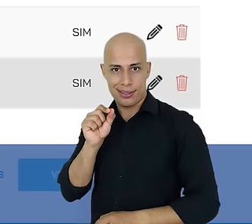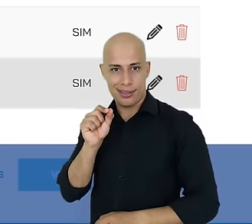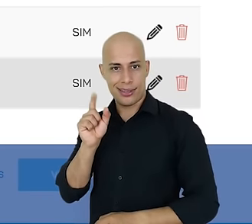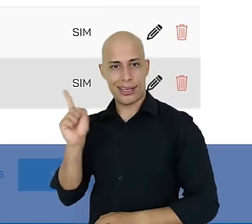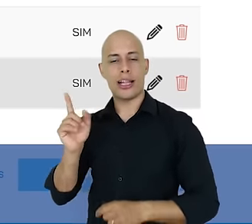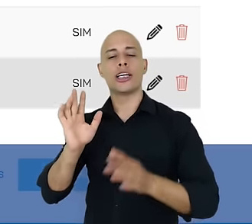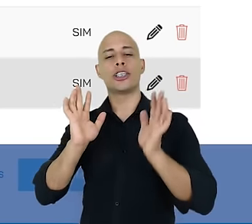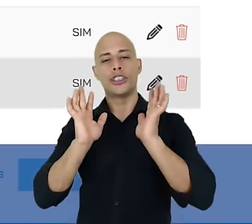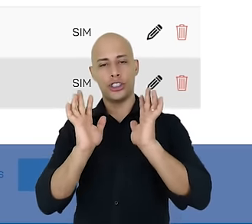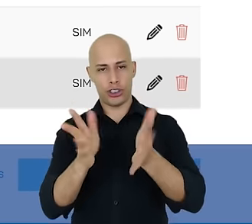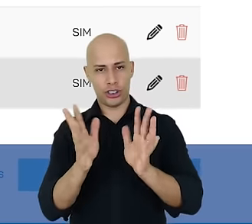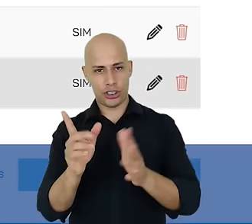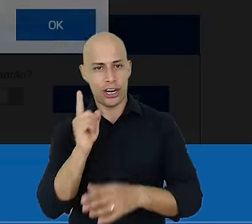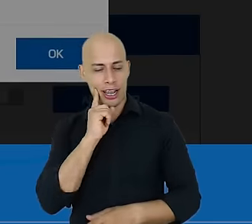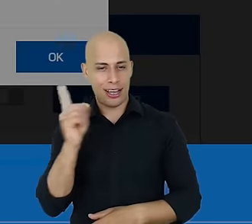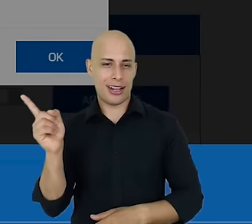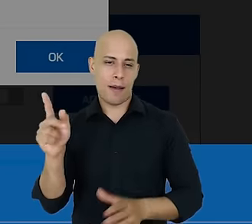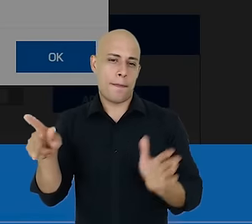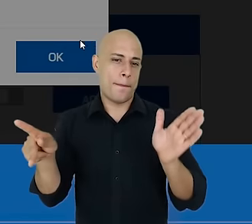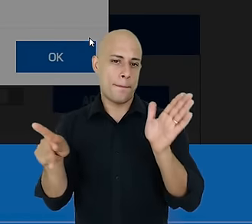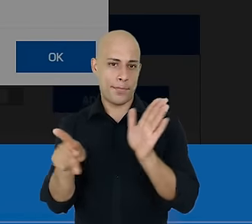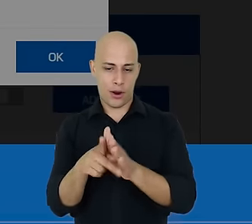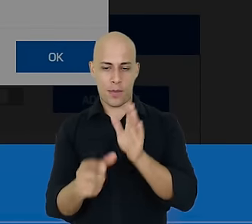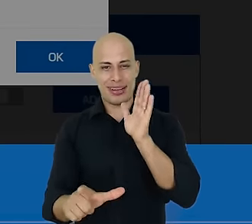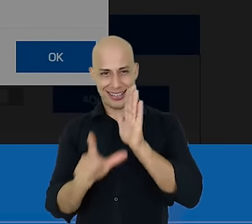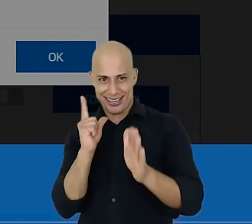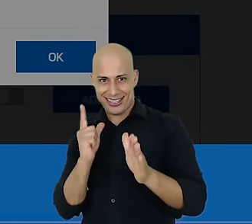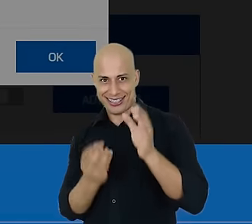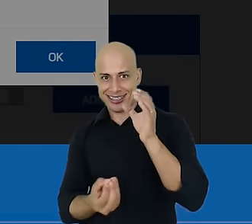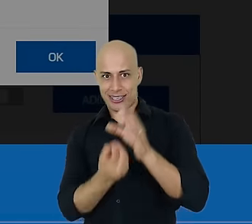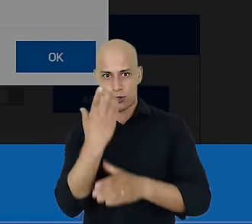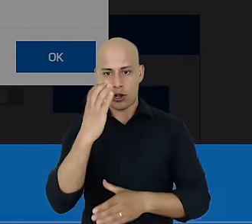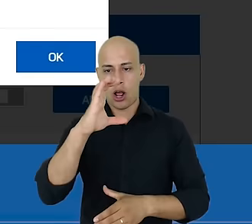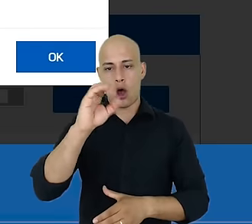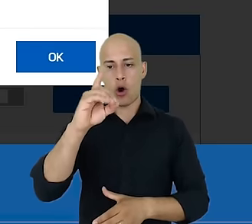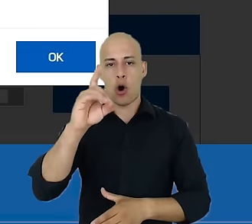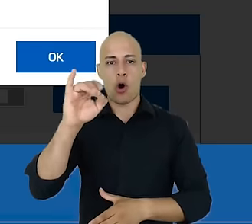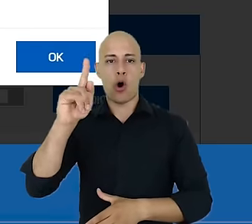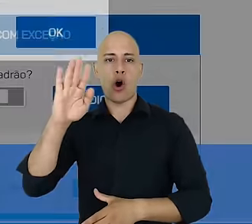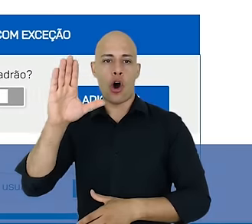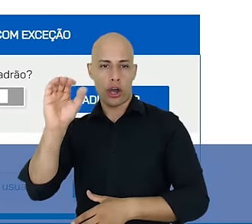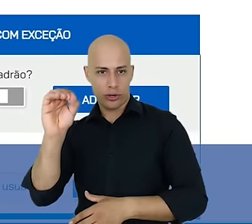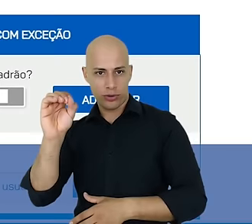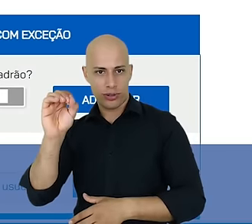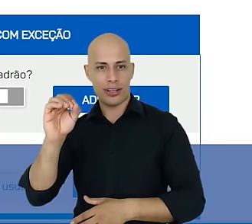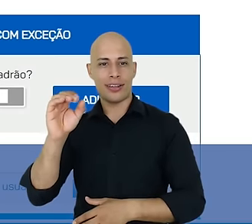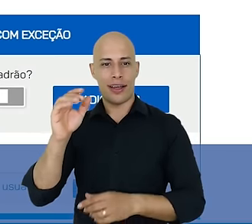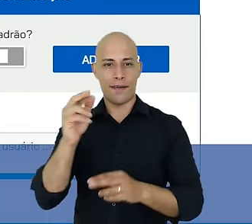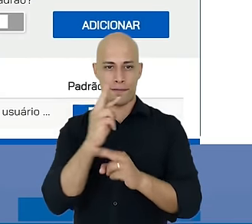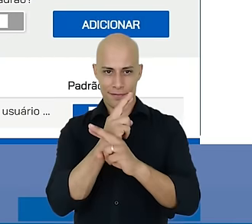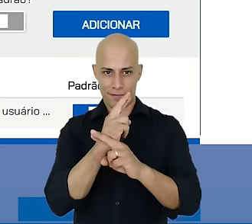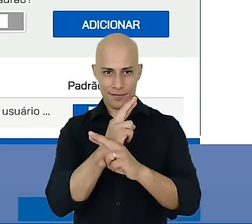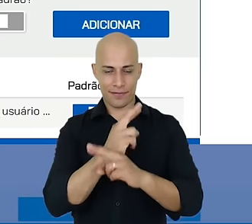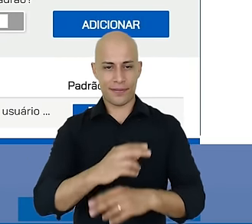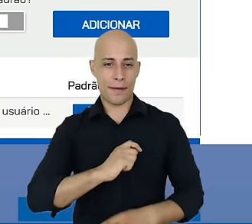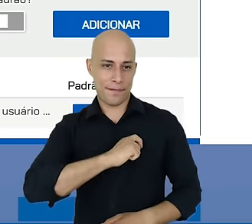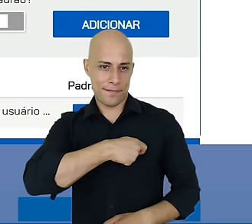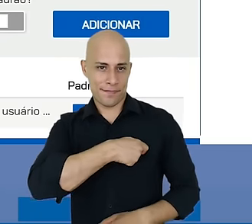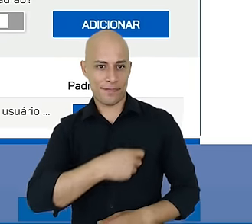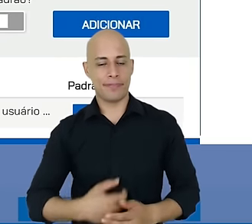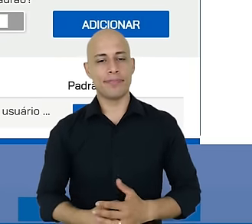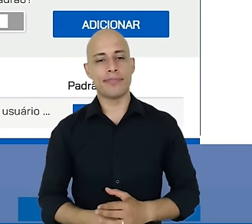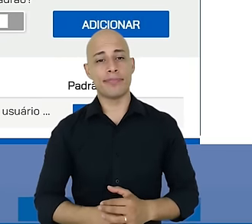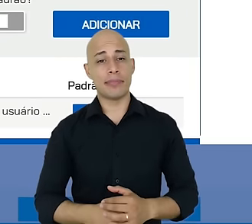possibilitar eu selecionar essa natureza essa esse código fiscal de operação 56 56 ele já fica